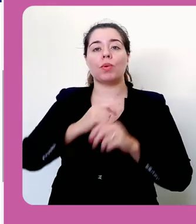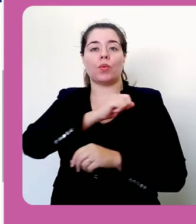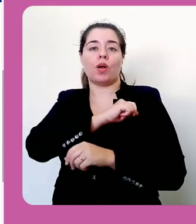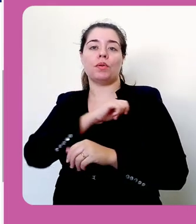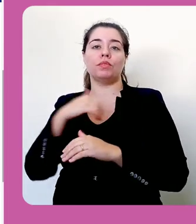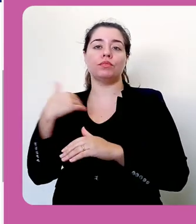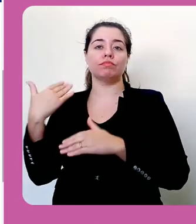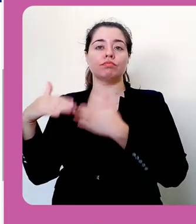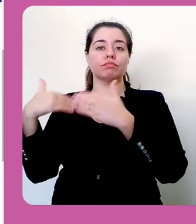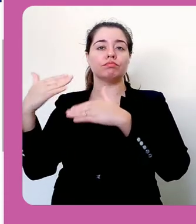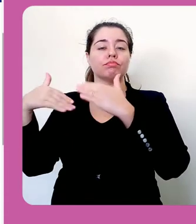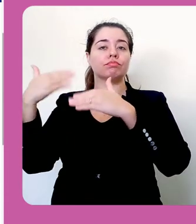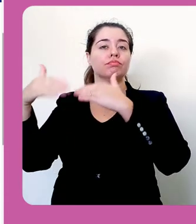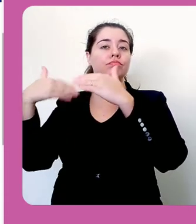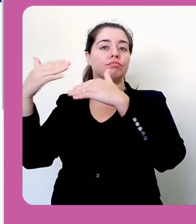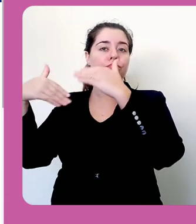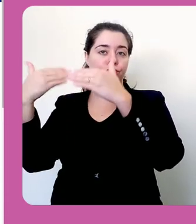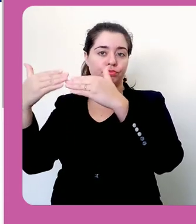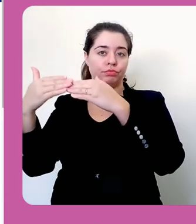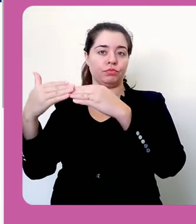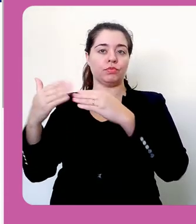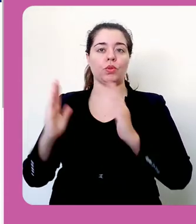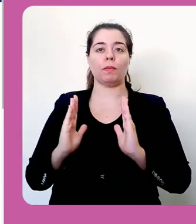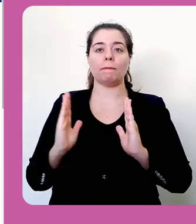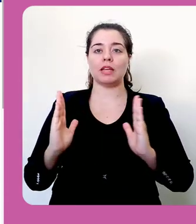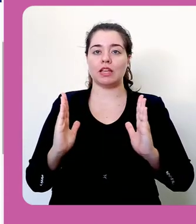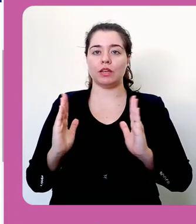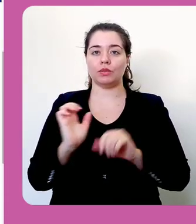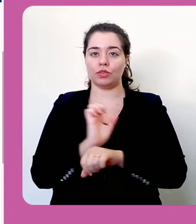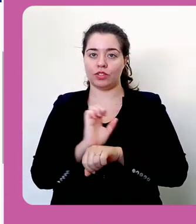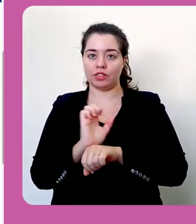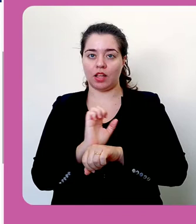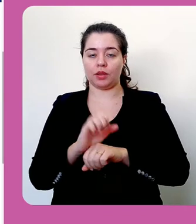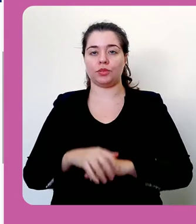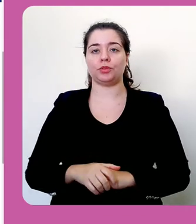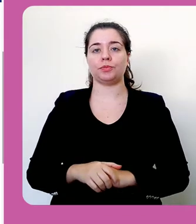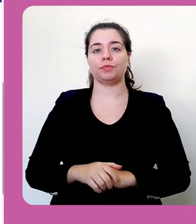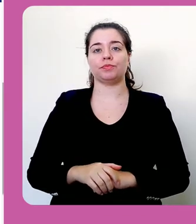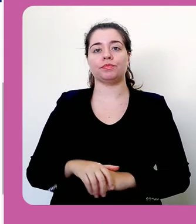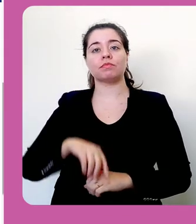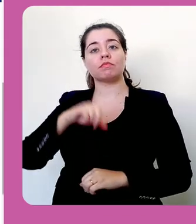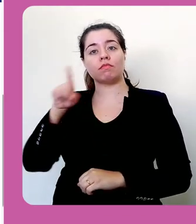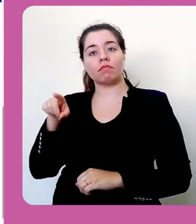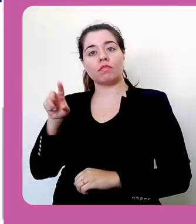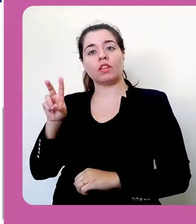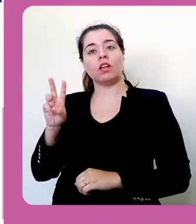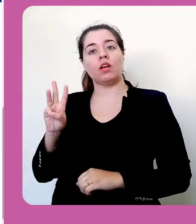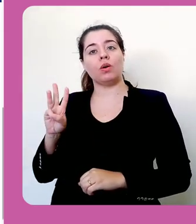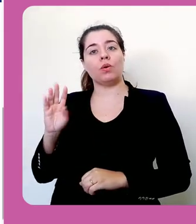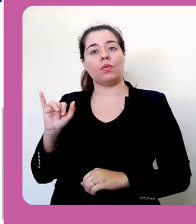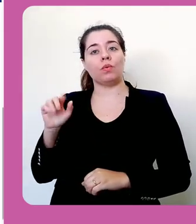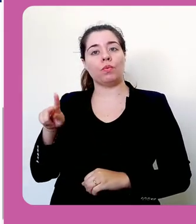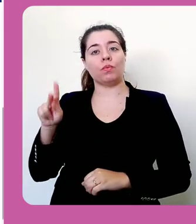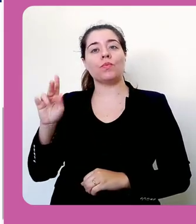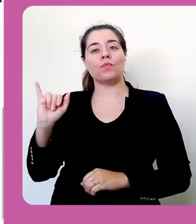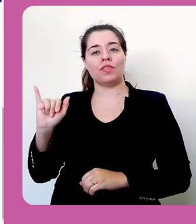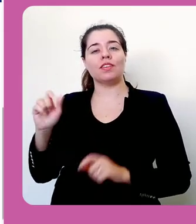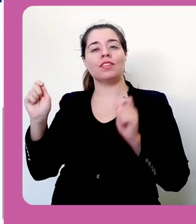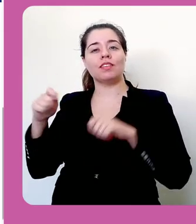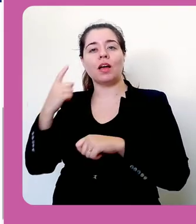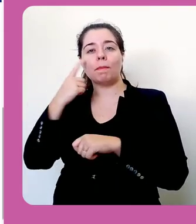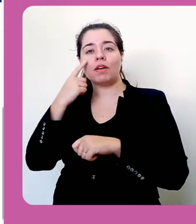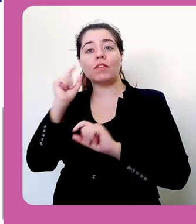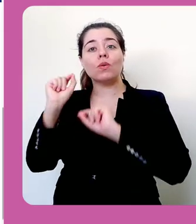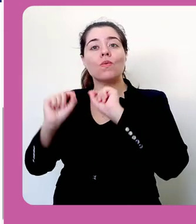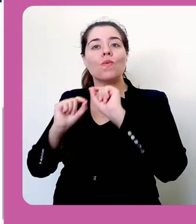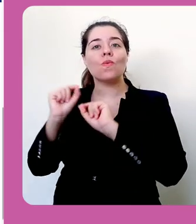as alterações, a gente saberia como que o aluno está evoluindo. Bom, já falamos sobre a disponibilidade e aqui que